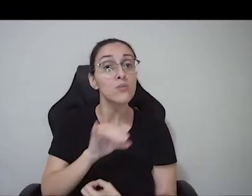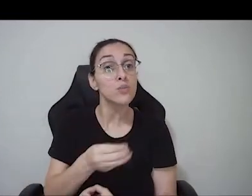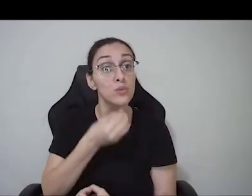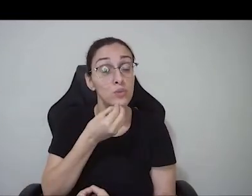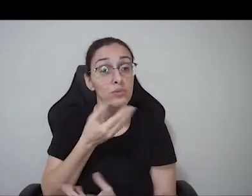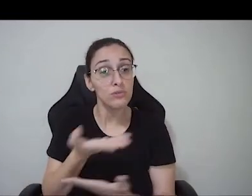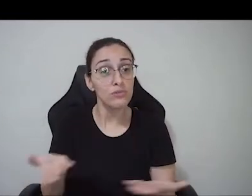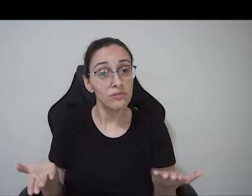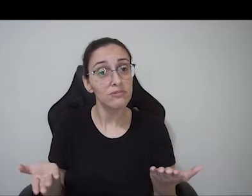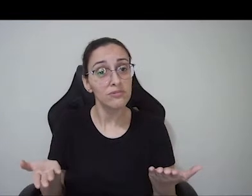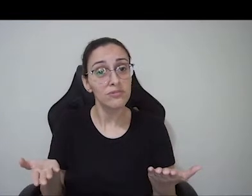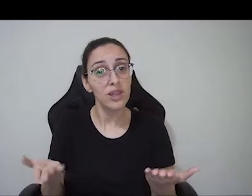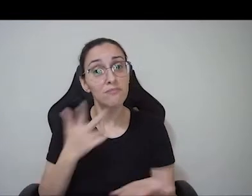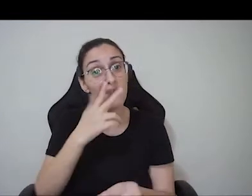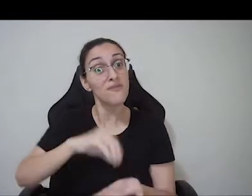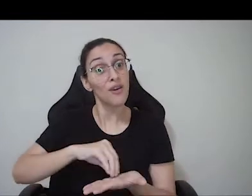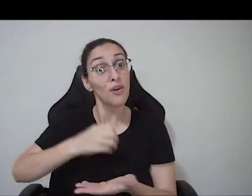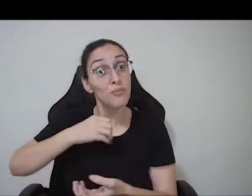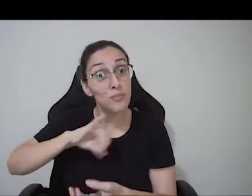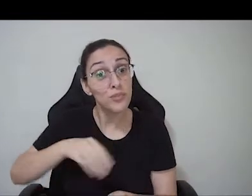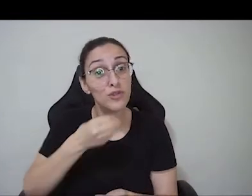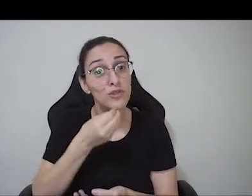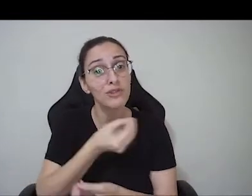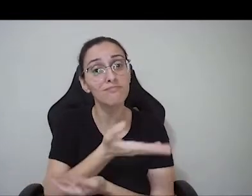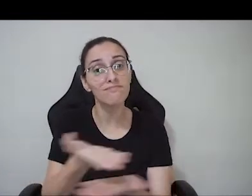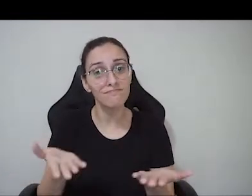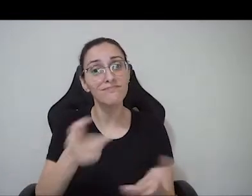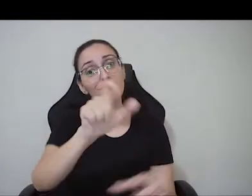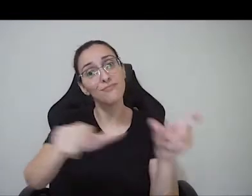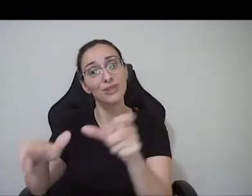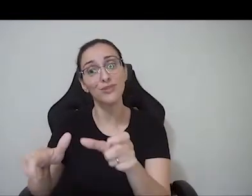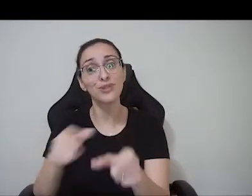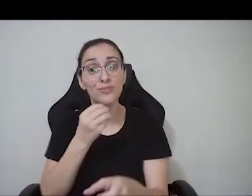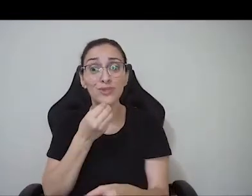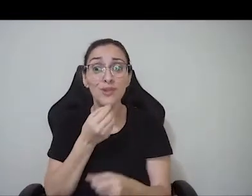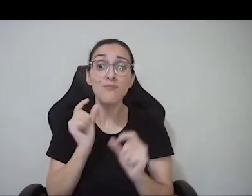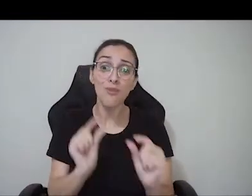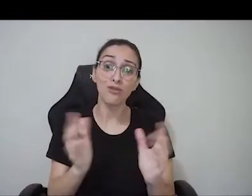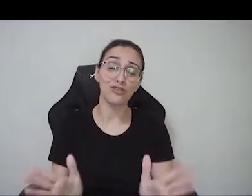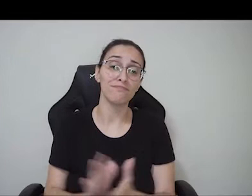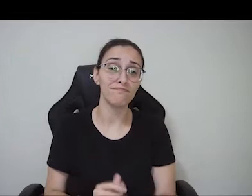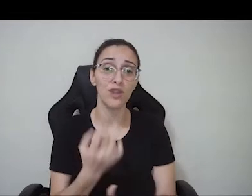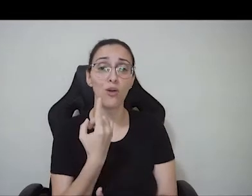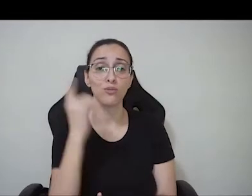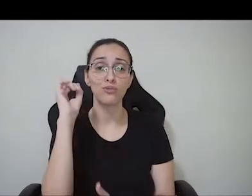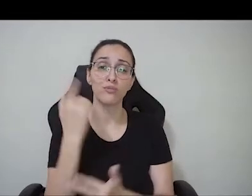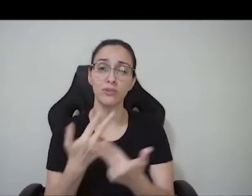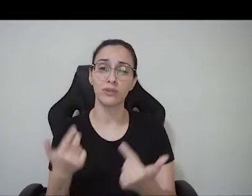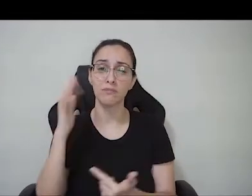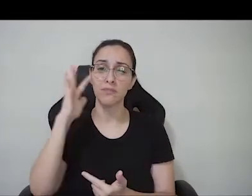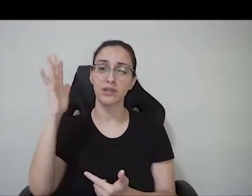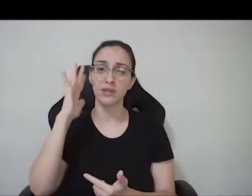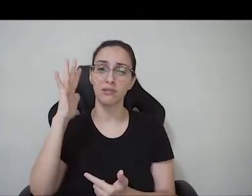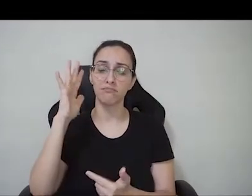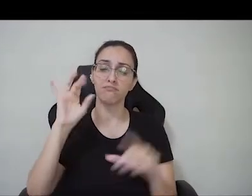tá deixando de dar oportunidade para quem pouco é dado oportunidade. E por último, a gente pode pensar como